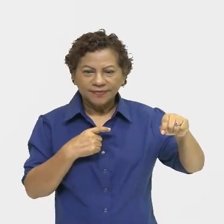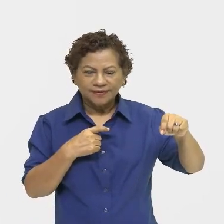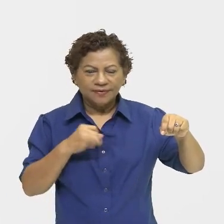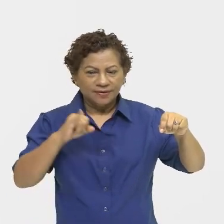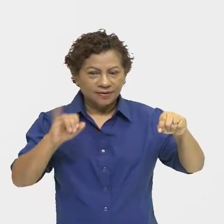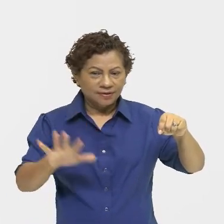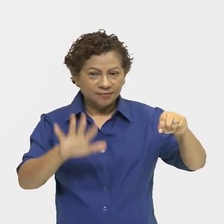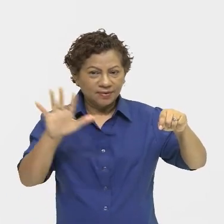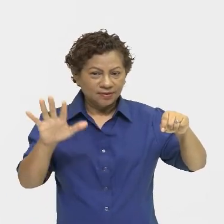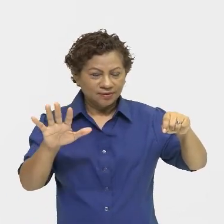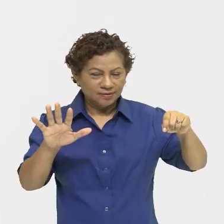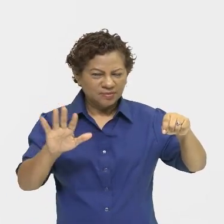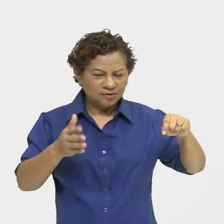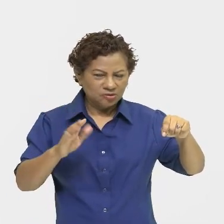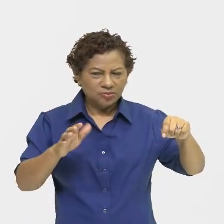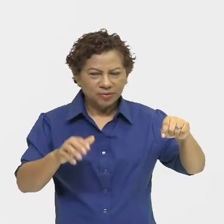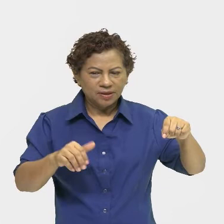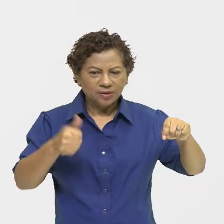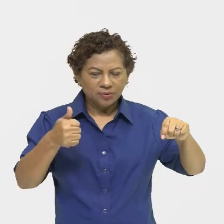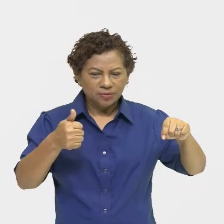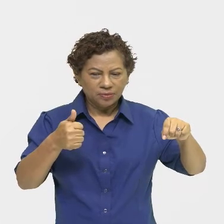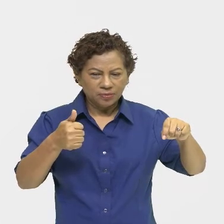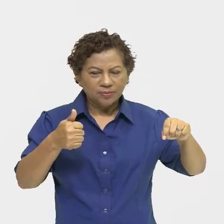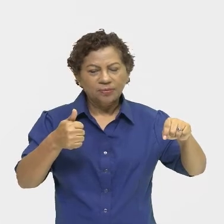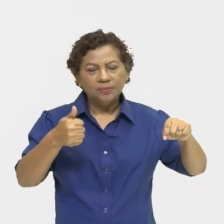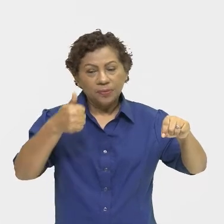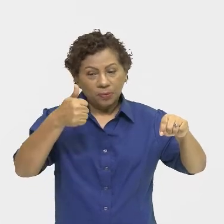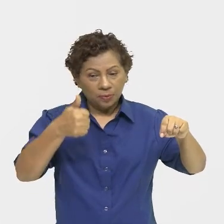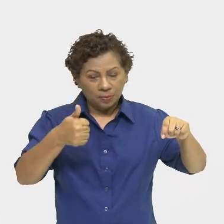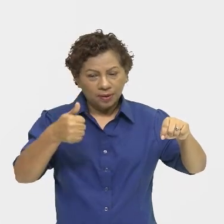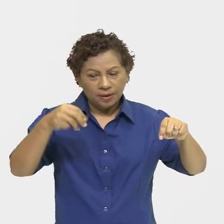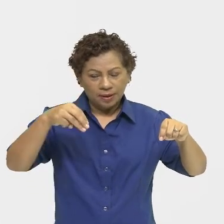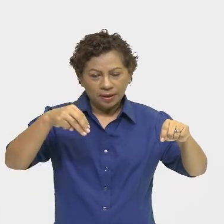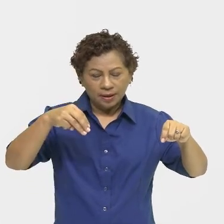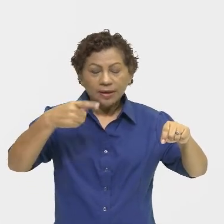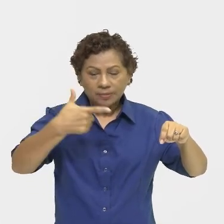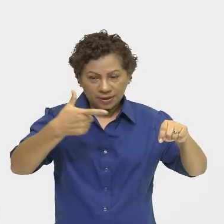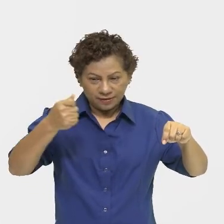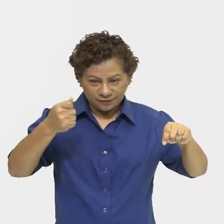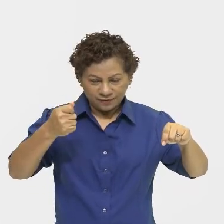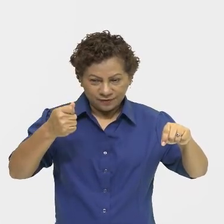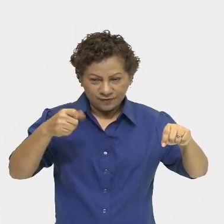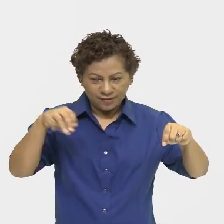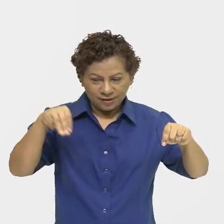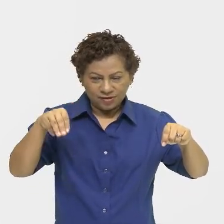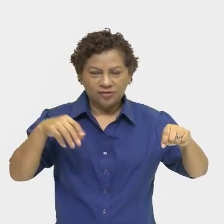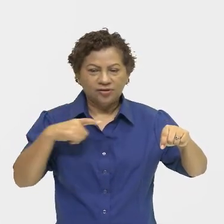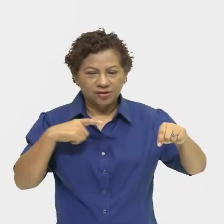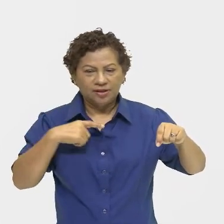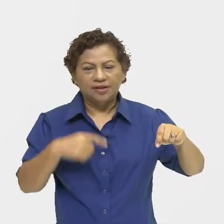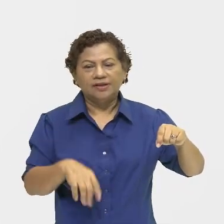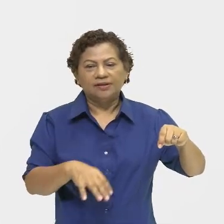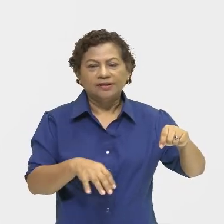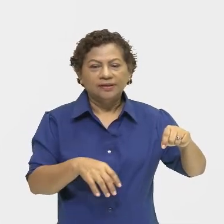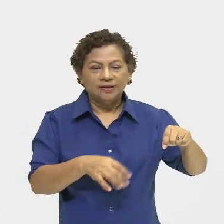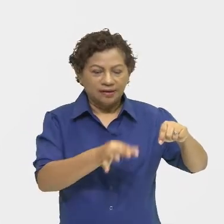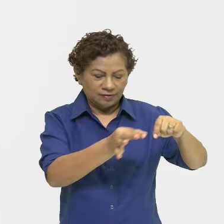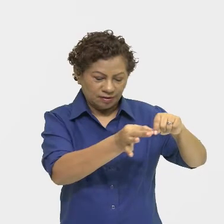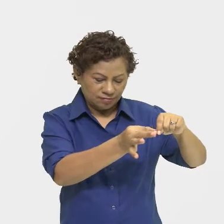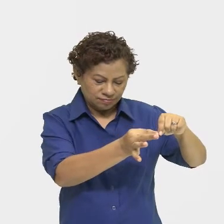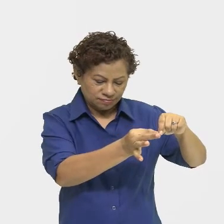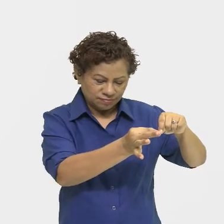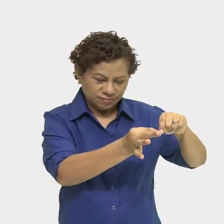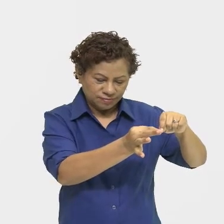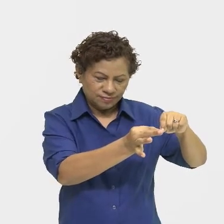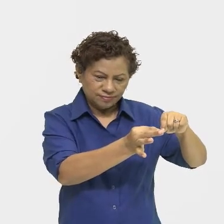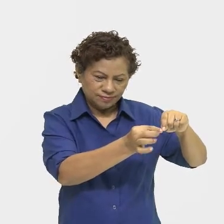de 1,20 m a 1,60 m. E um fio de aço, um arame, preso nas extremidades da vara.